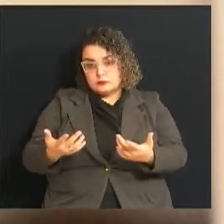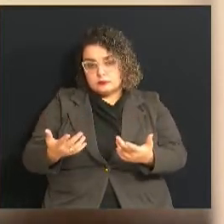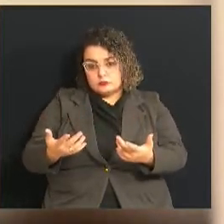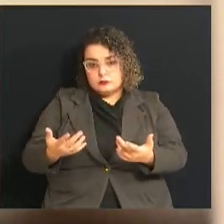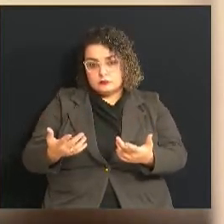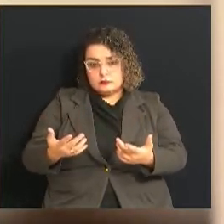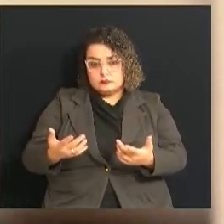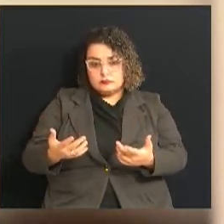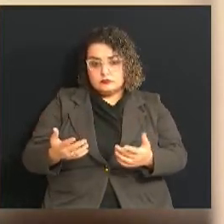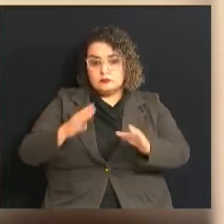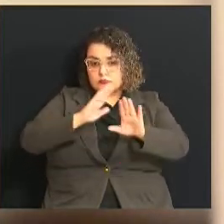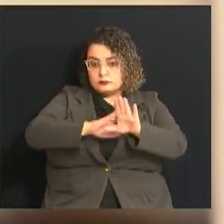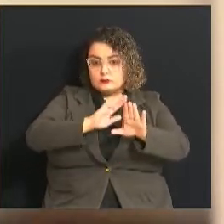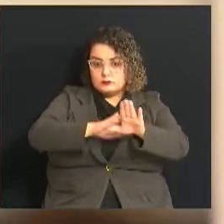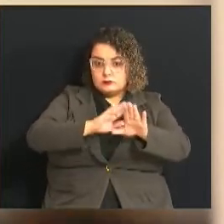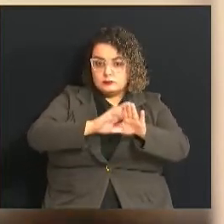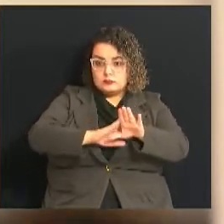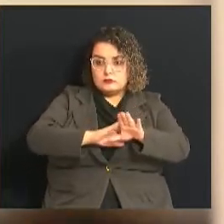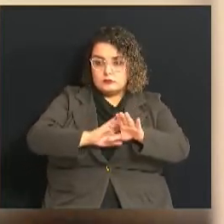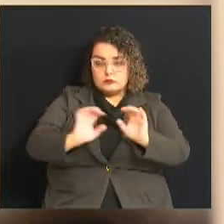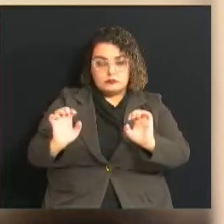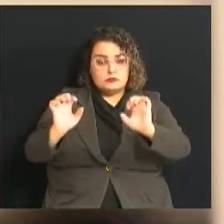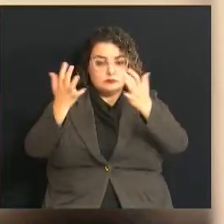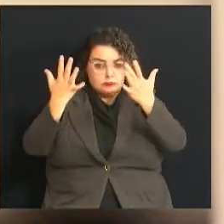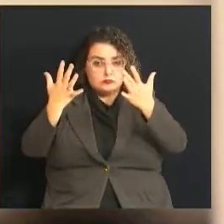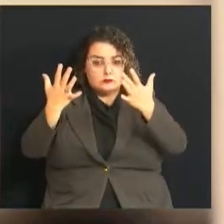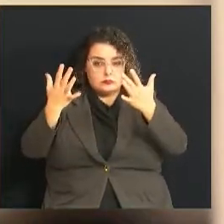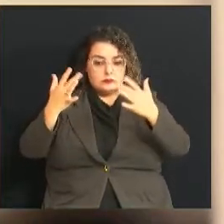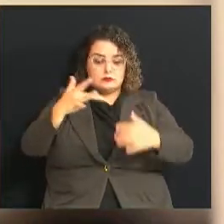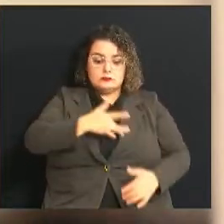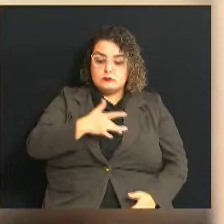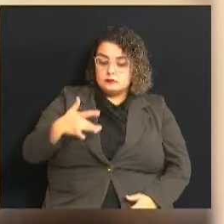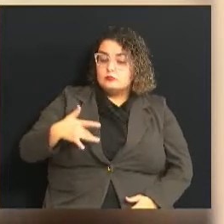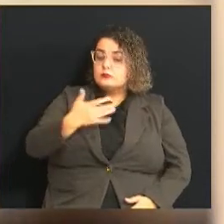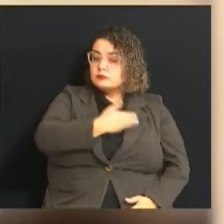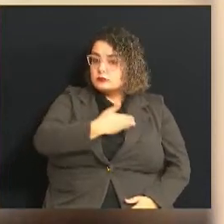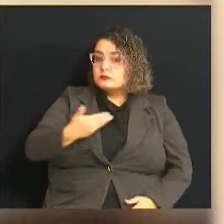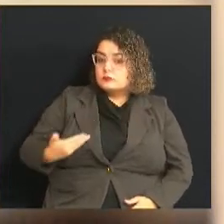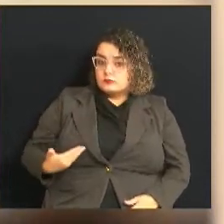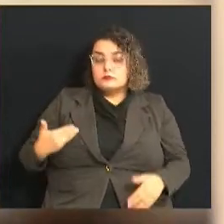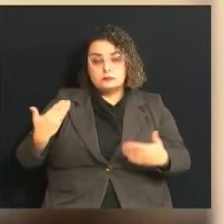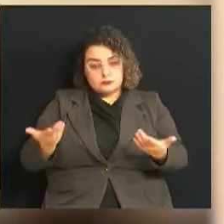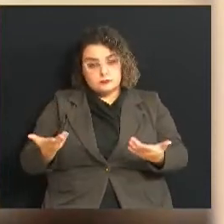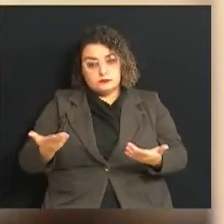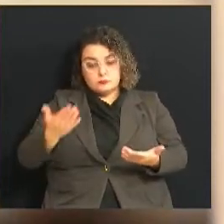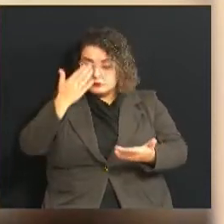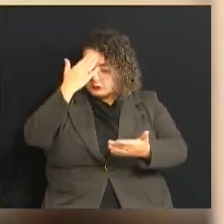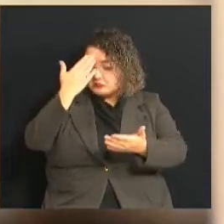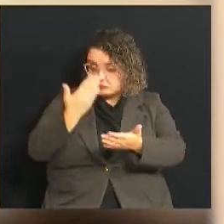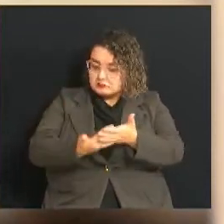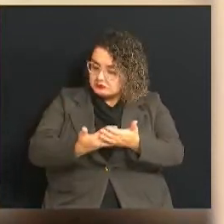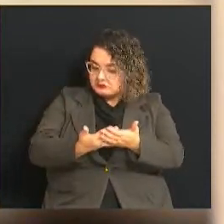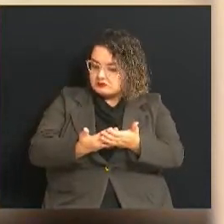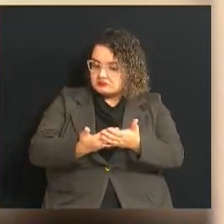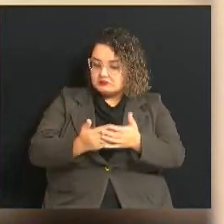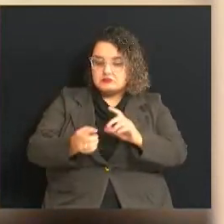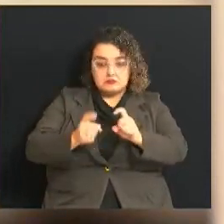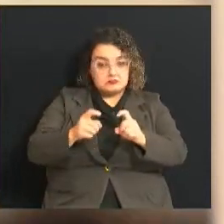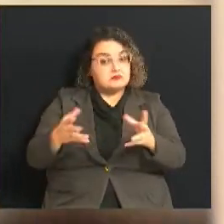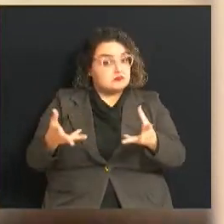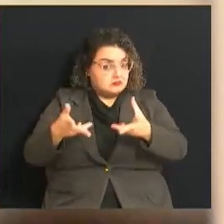efeitos desses eventos na saúde pública. Então, tenho que a reunião foi bem rica e